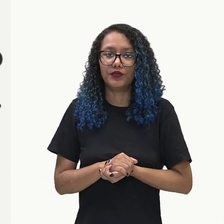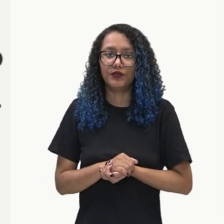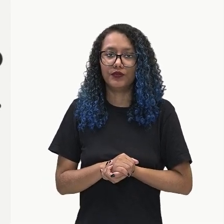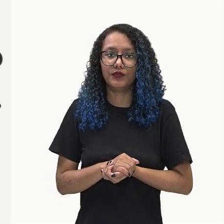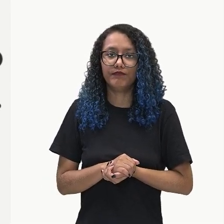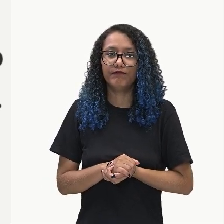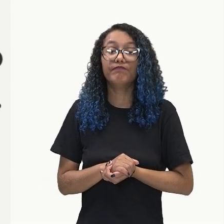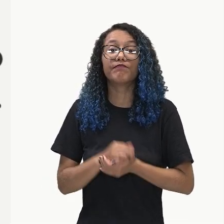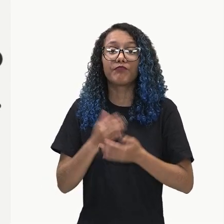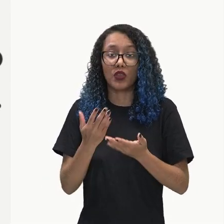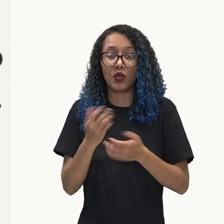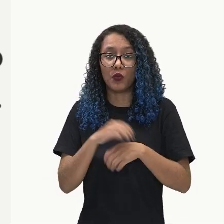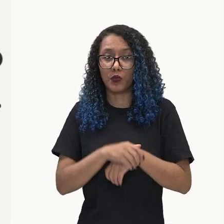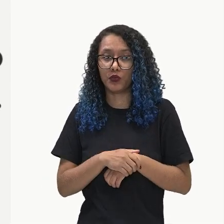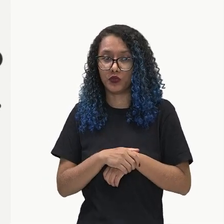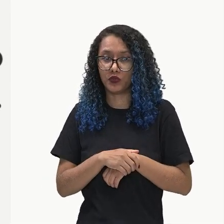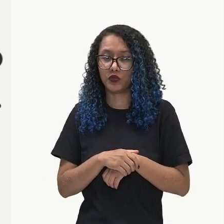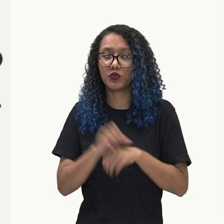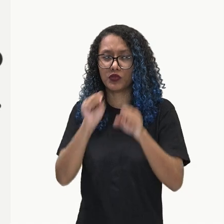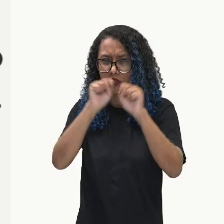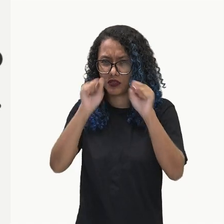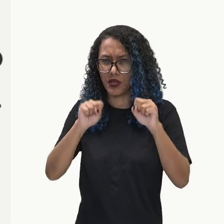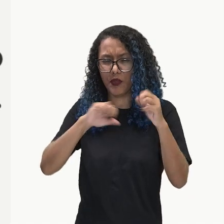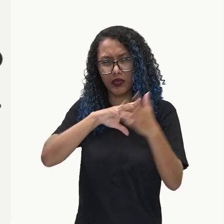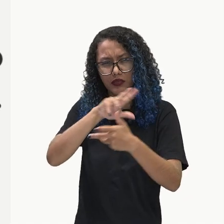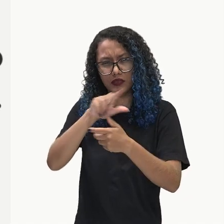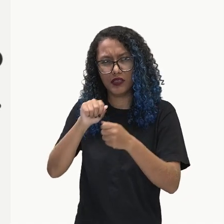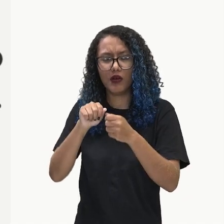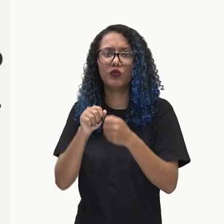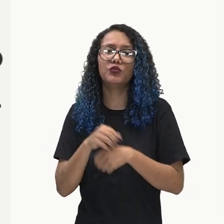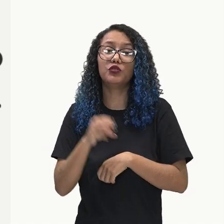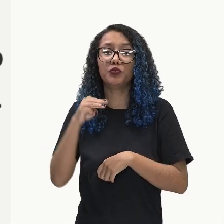de Medidas, a temperatura